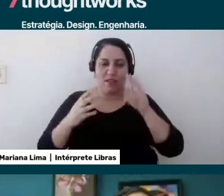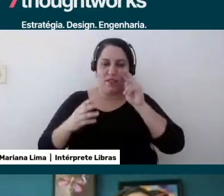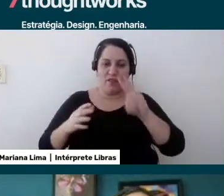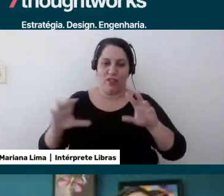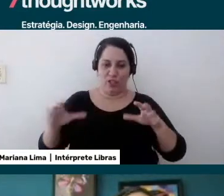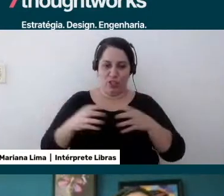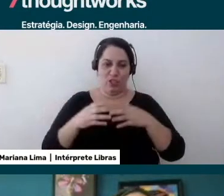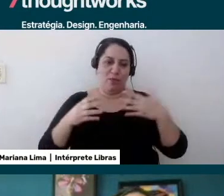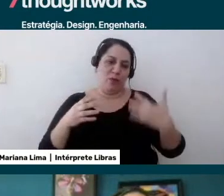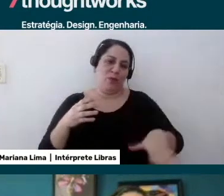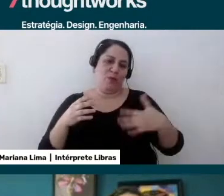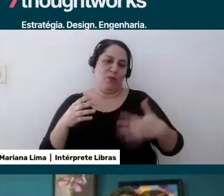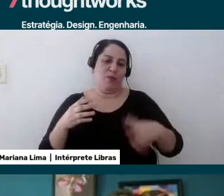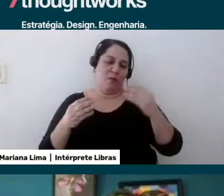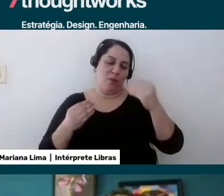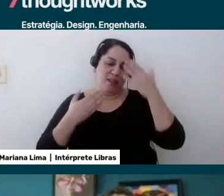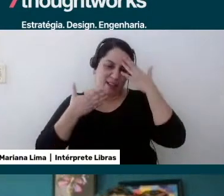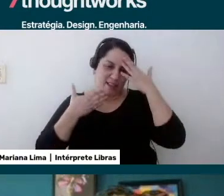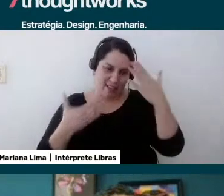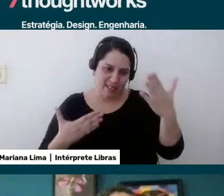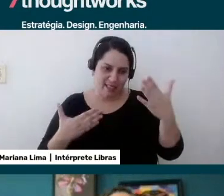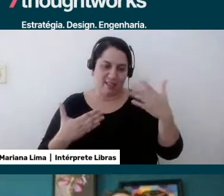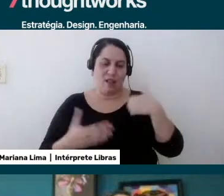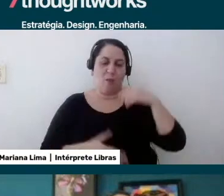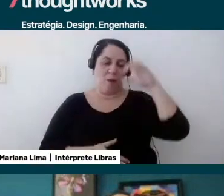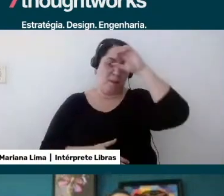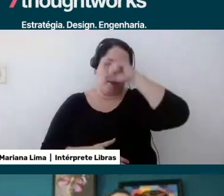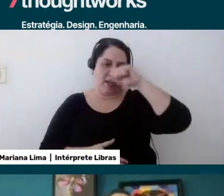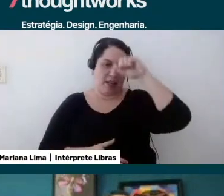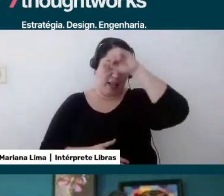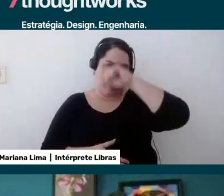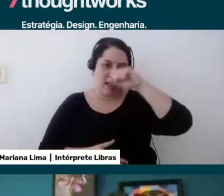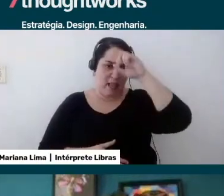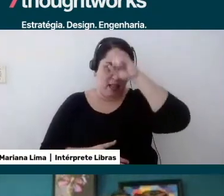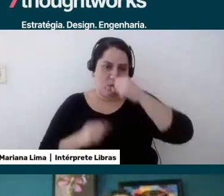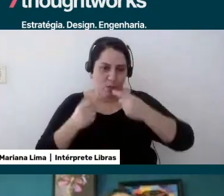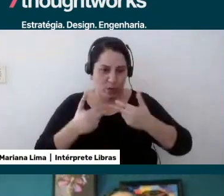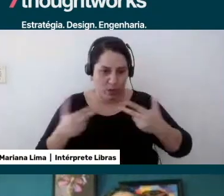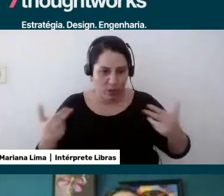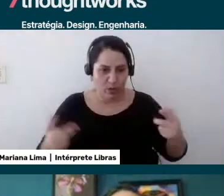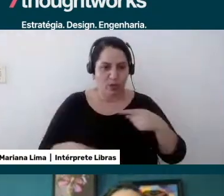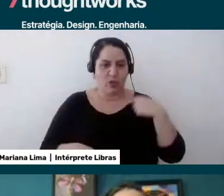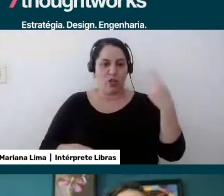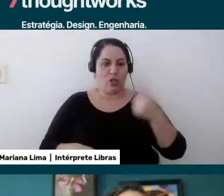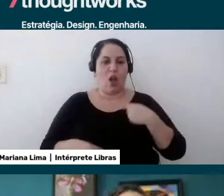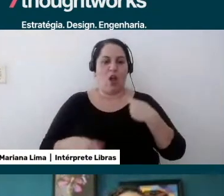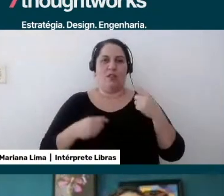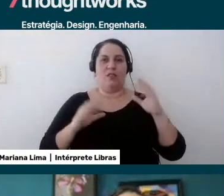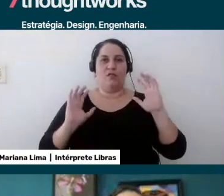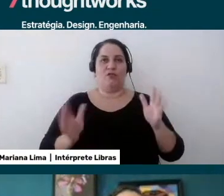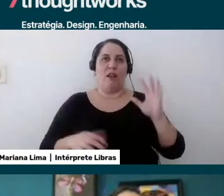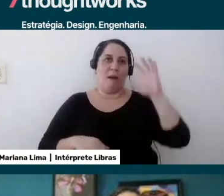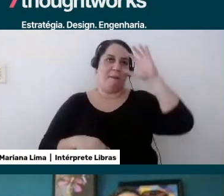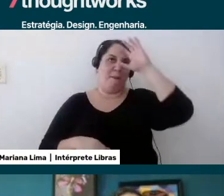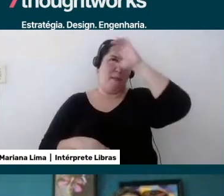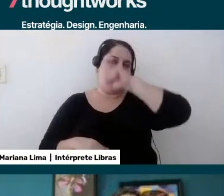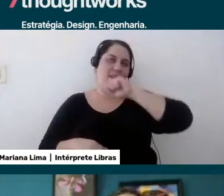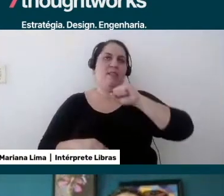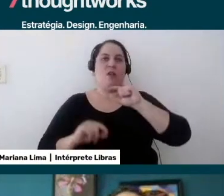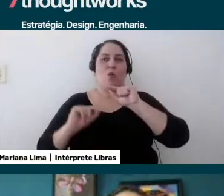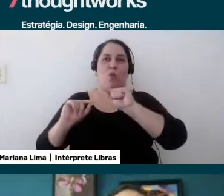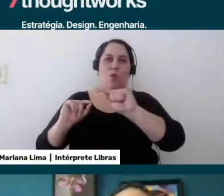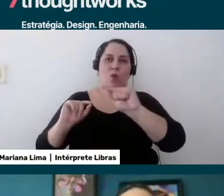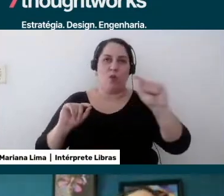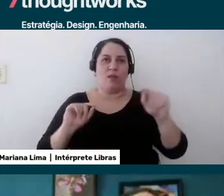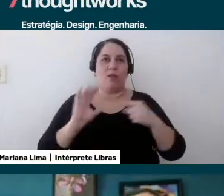que agradecer muito, tanto que eu aprendo, né, e o tanto que a gente, como organização, vem aprendendo, exatamente porque a